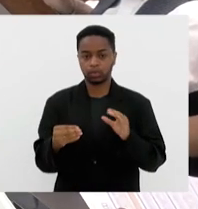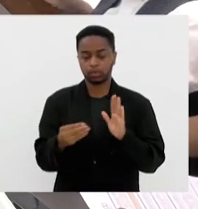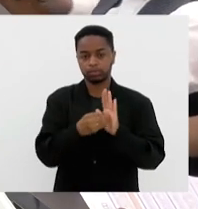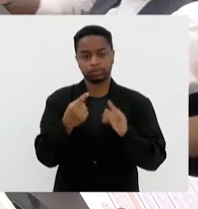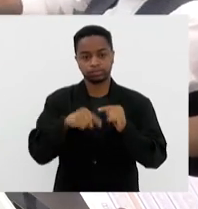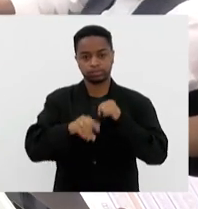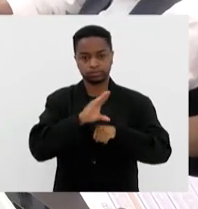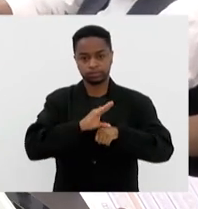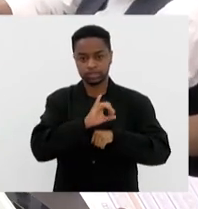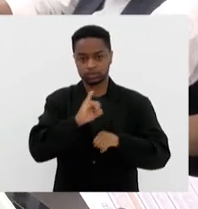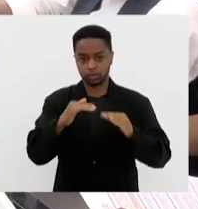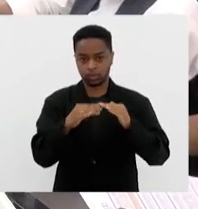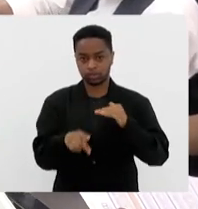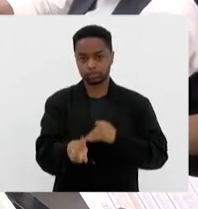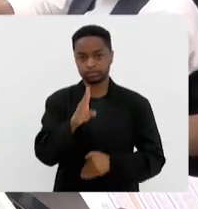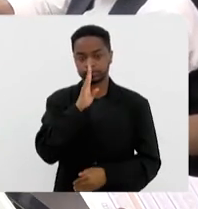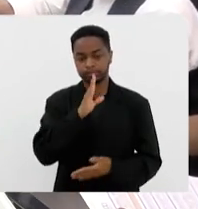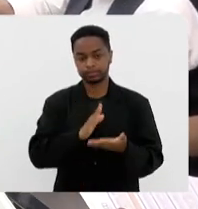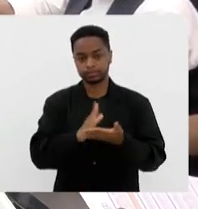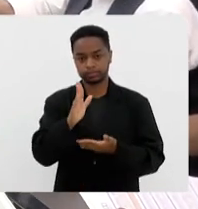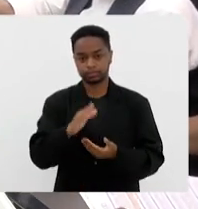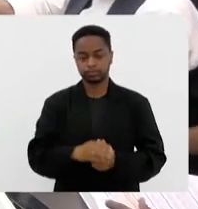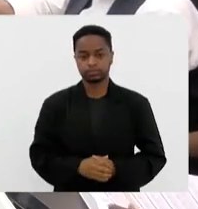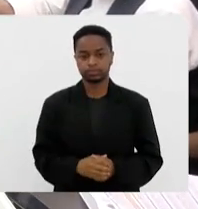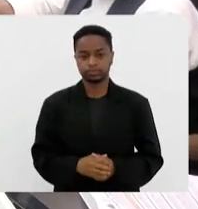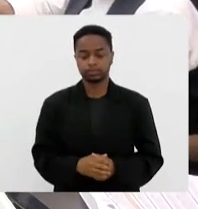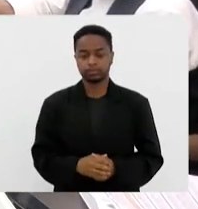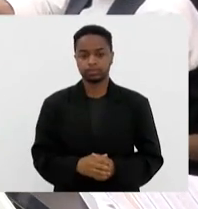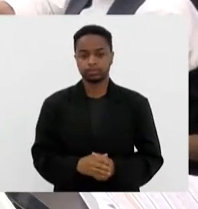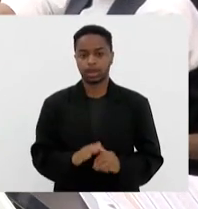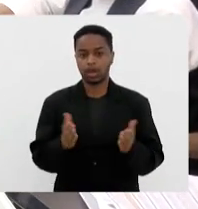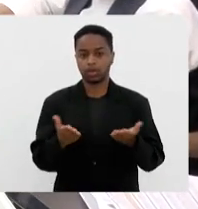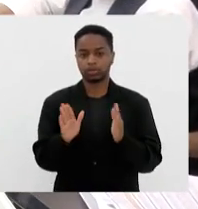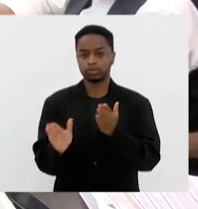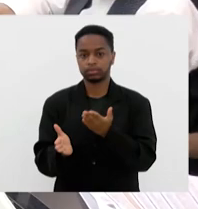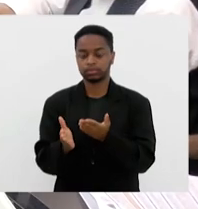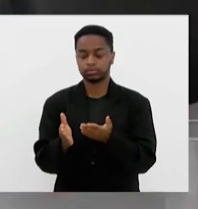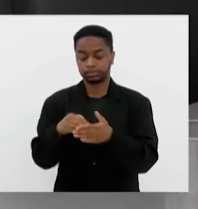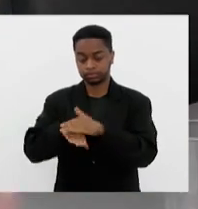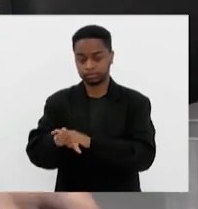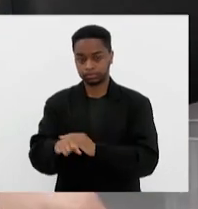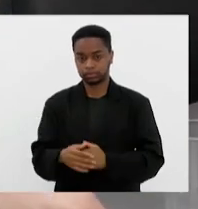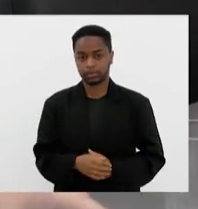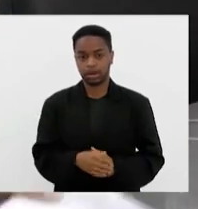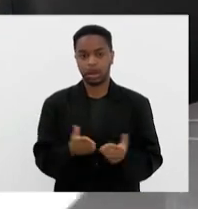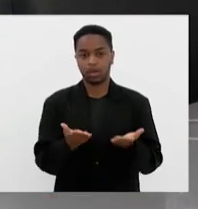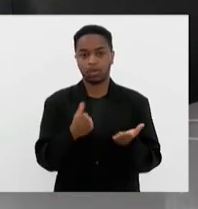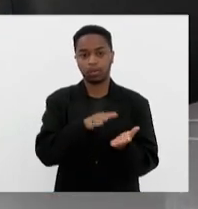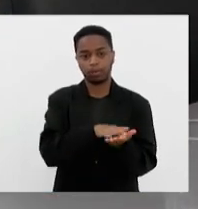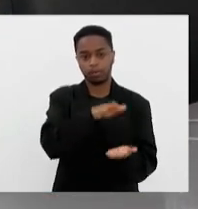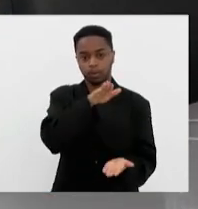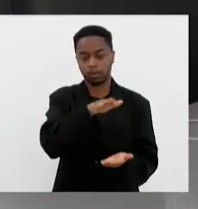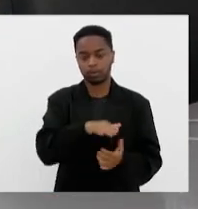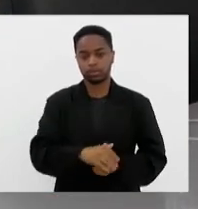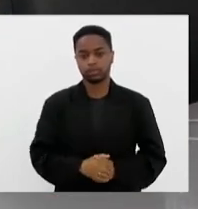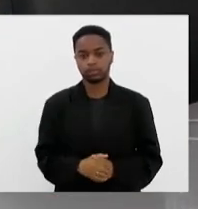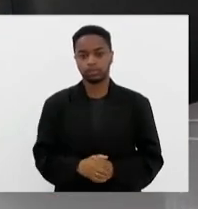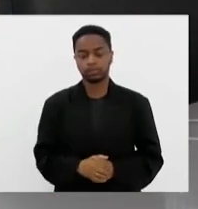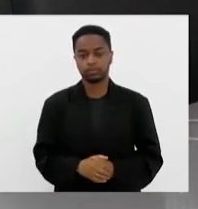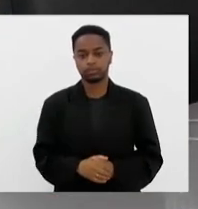que aprovam permaneçam como estão, aprovado por unanimidade, vai arquivo. Passo, então, ao bloco. Na